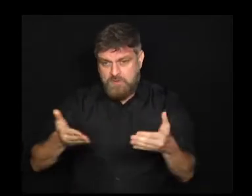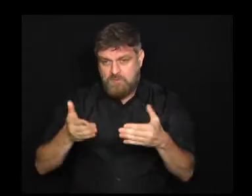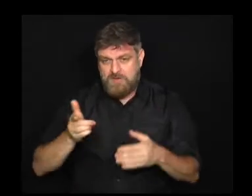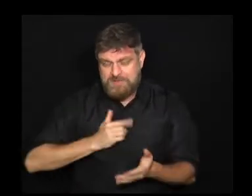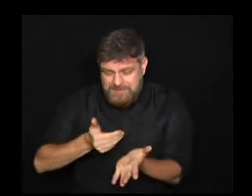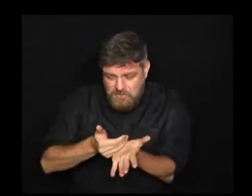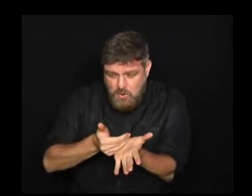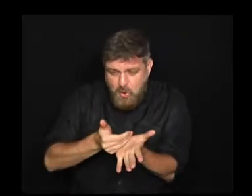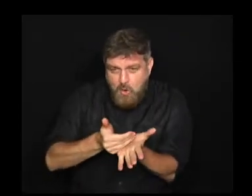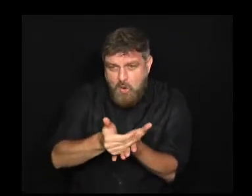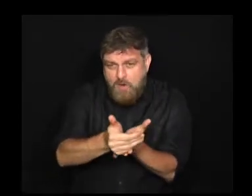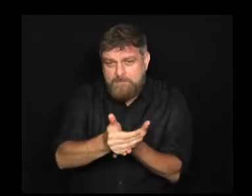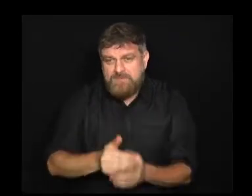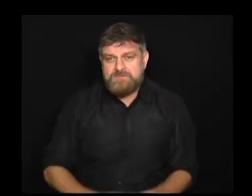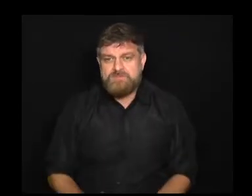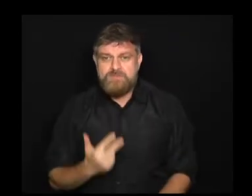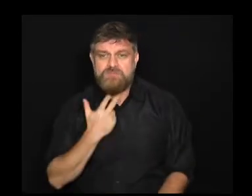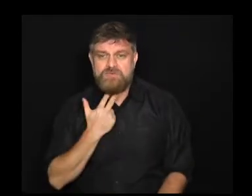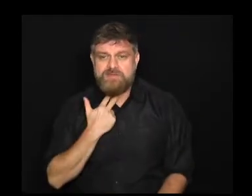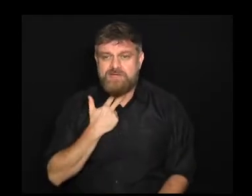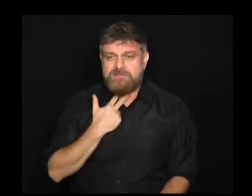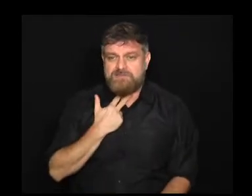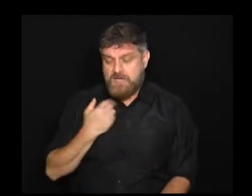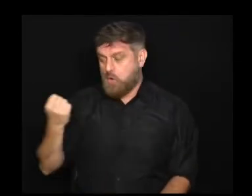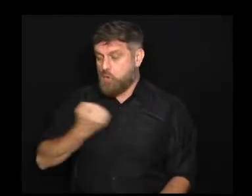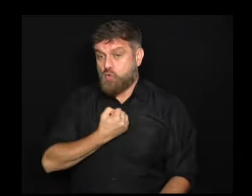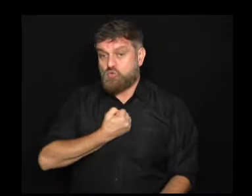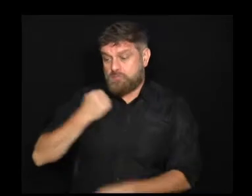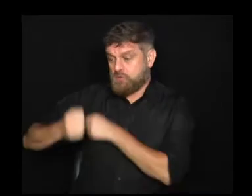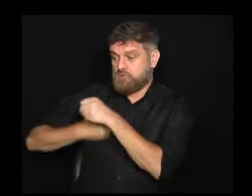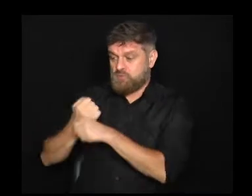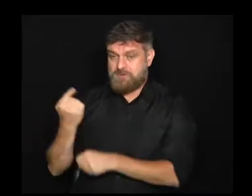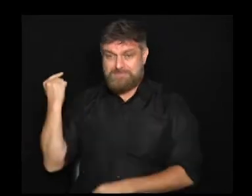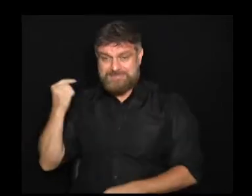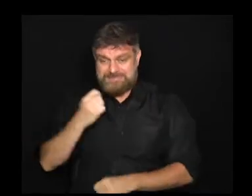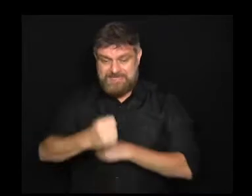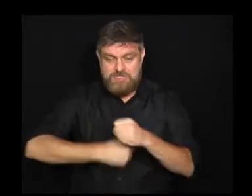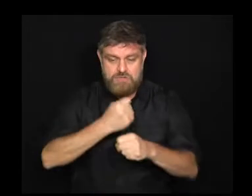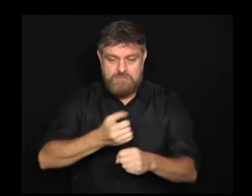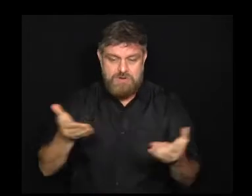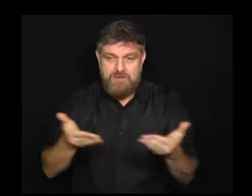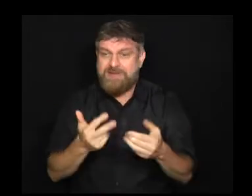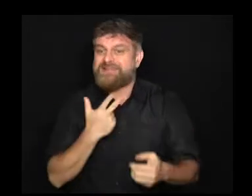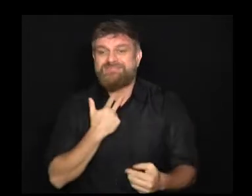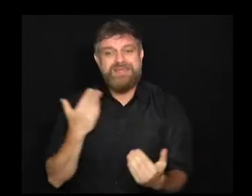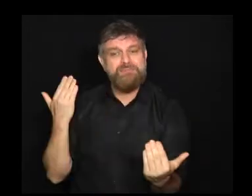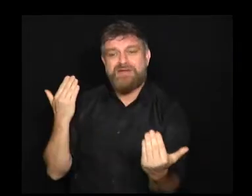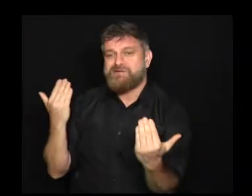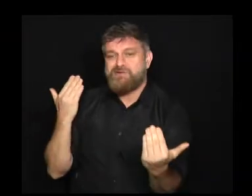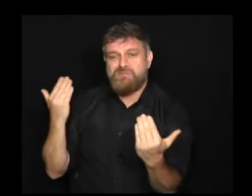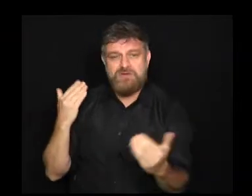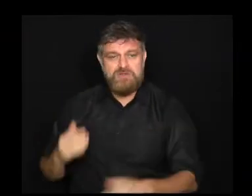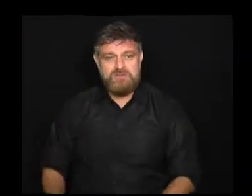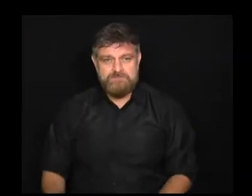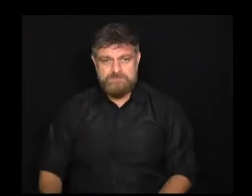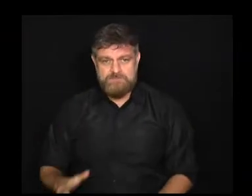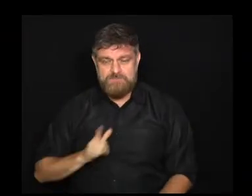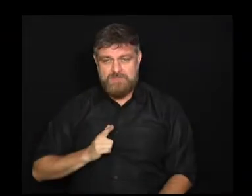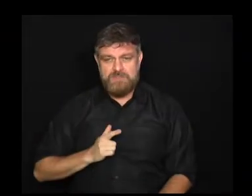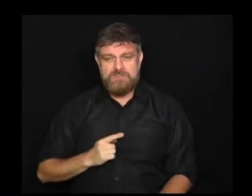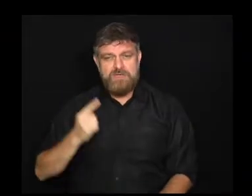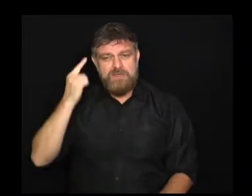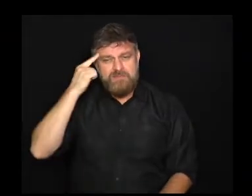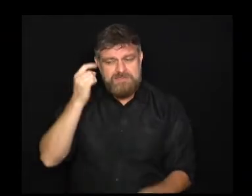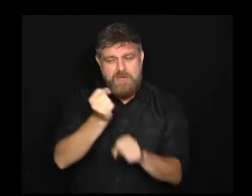início, então não tem sentido fazer comparações, né? E quando a gente compara o ano presente com anos